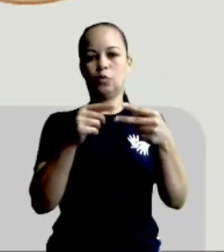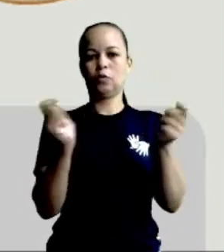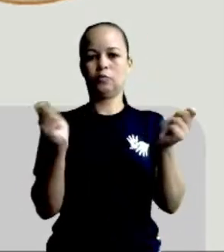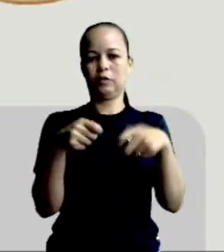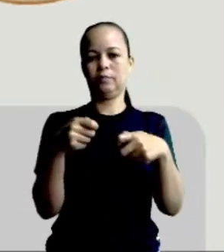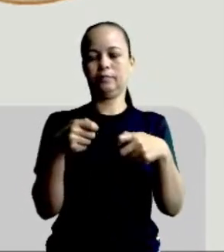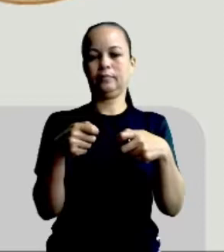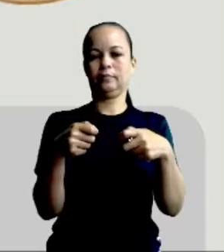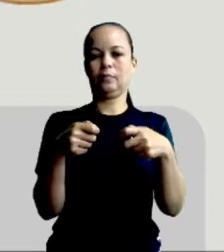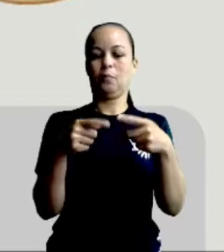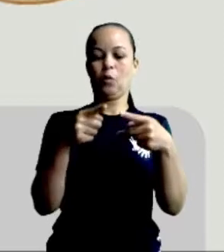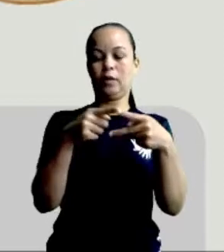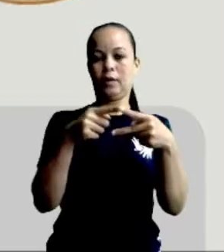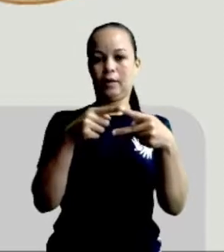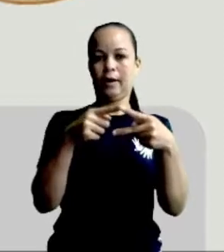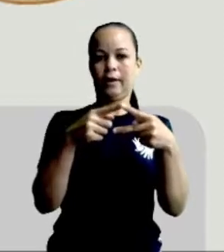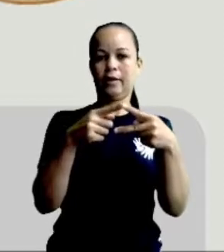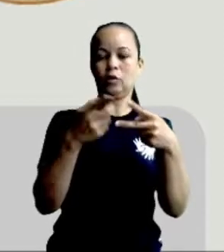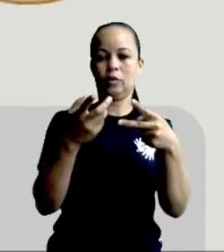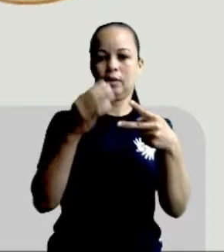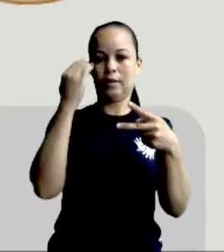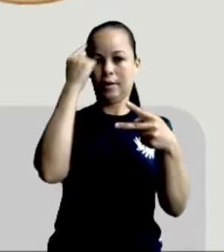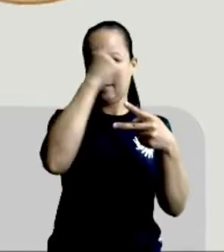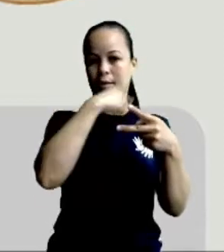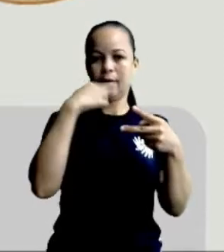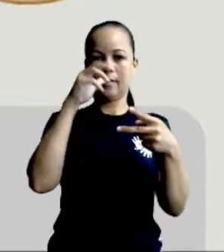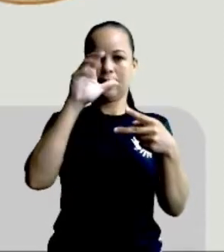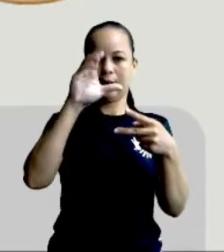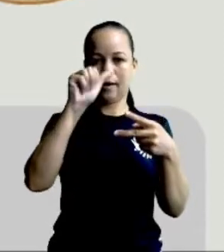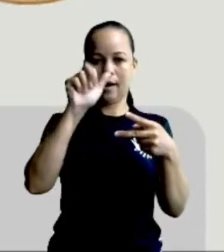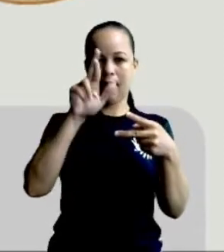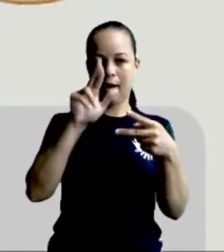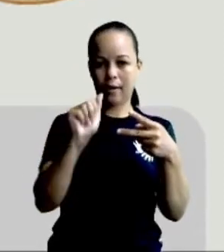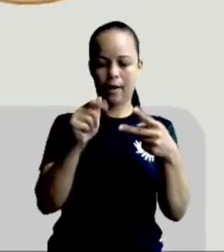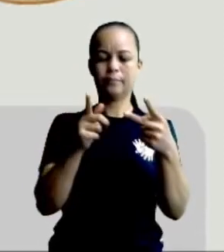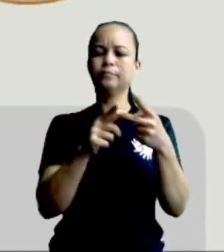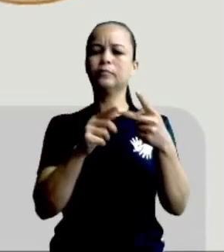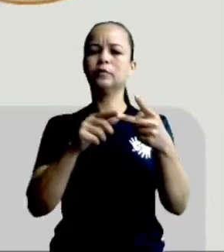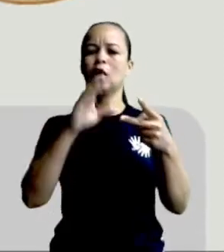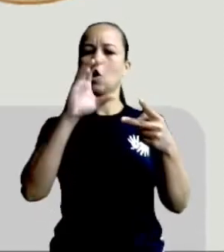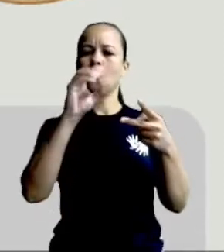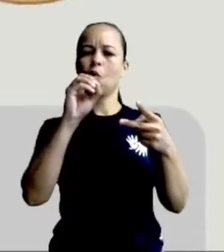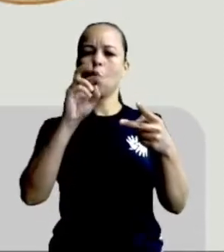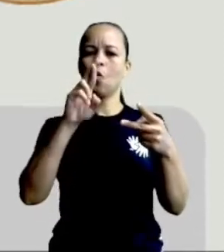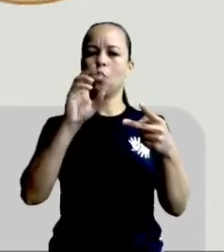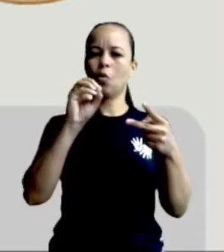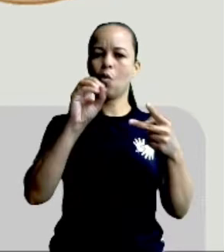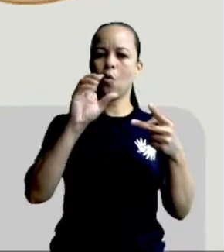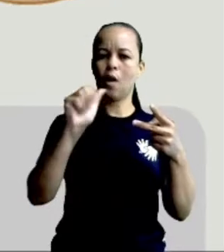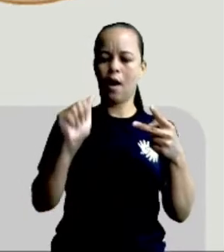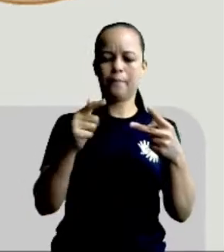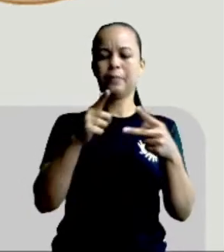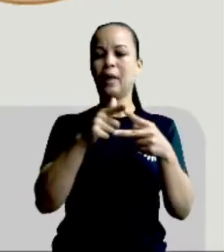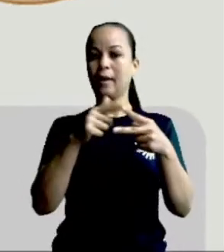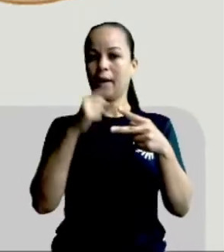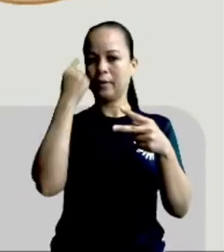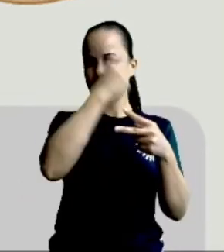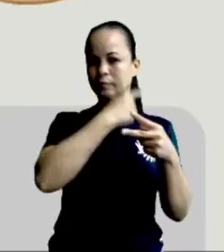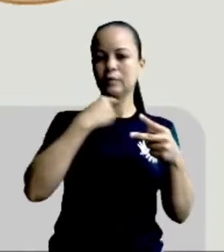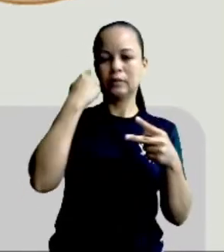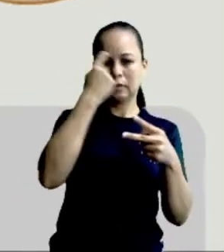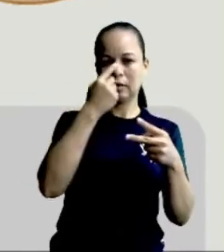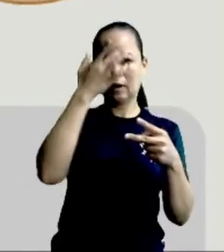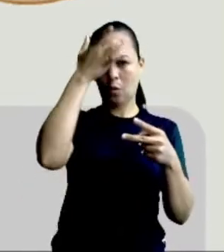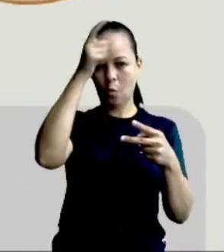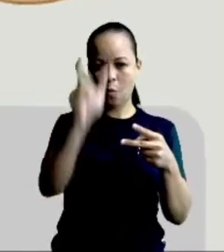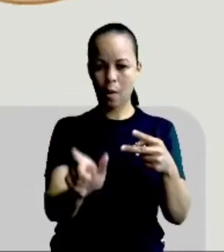pode cair do lado cara ou coroa. A cara seria a esfinge da República ou o